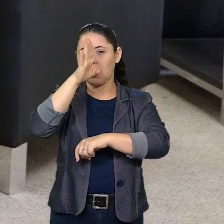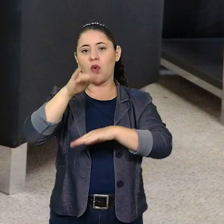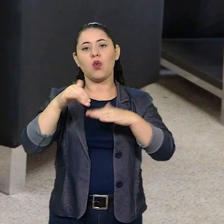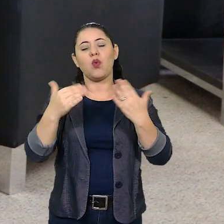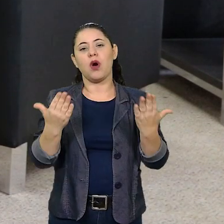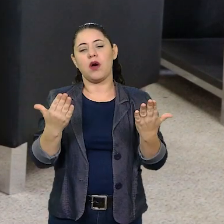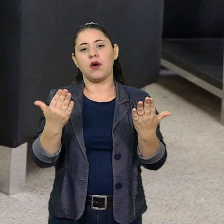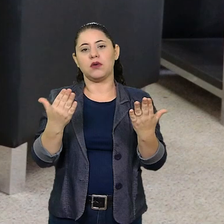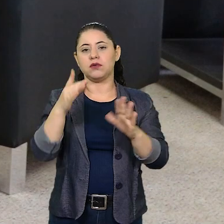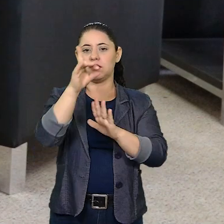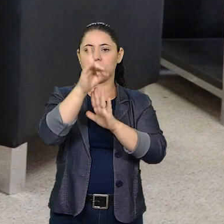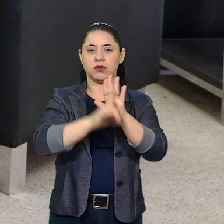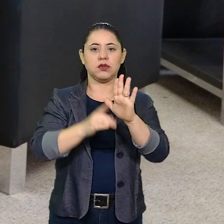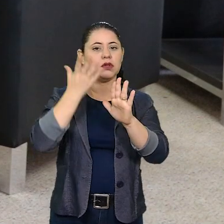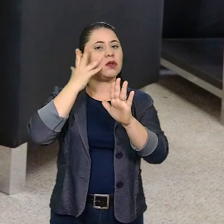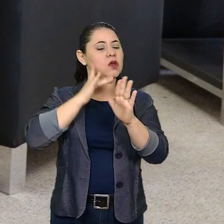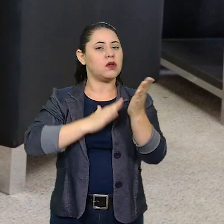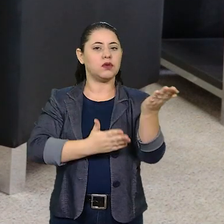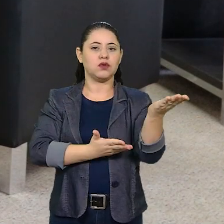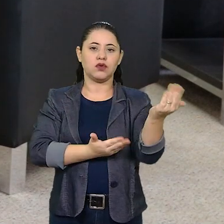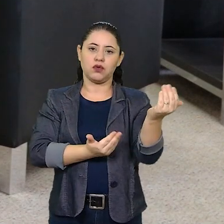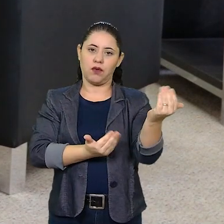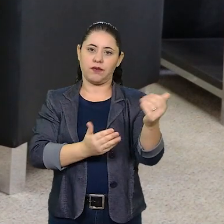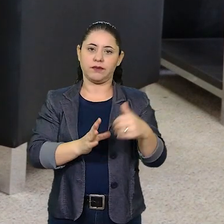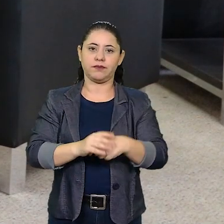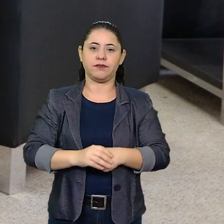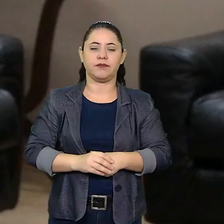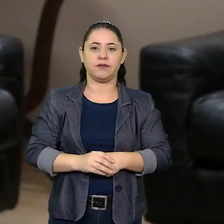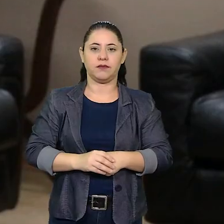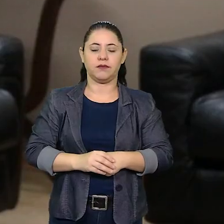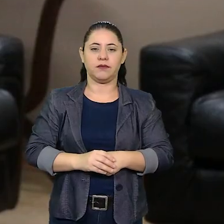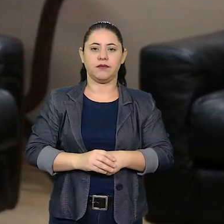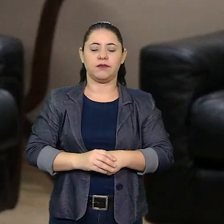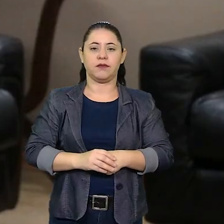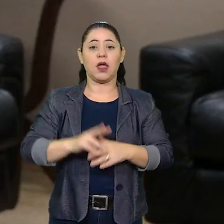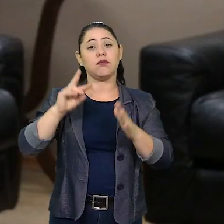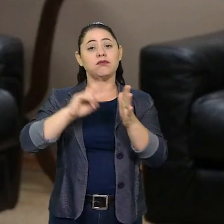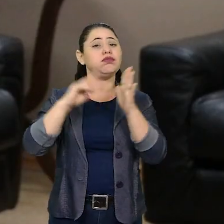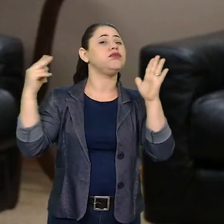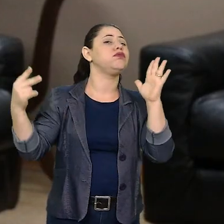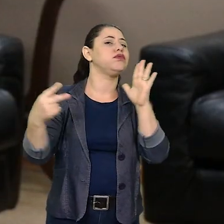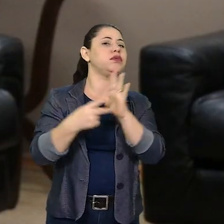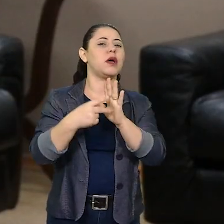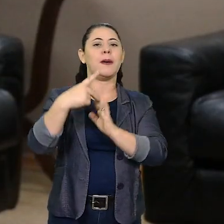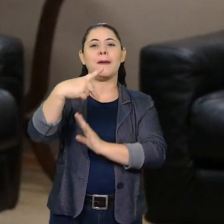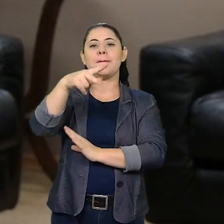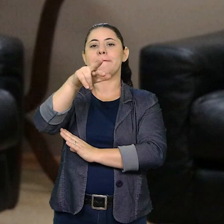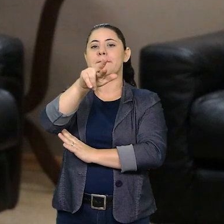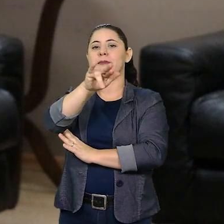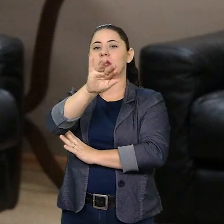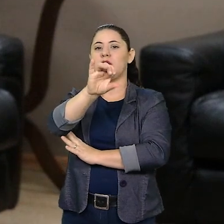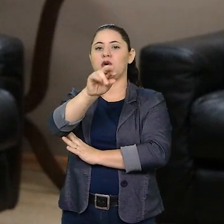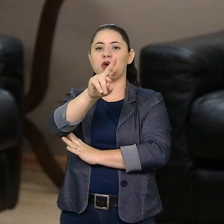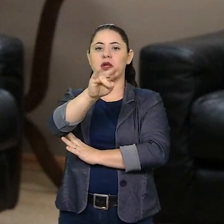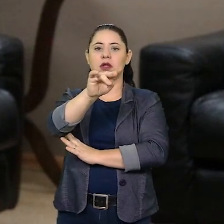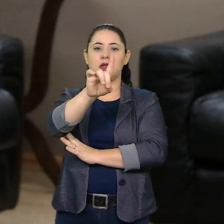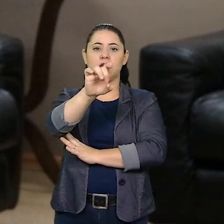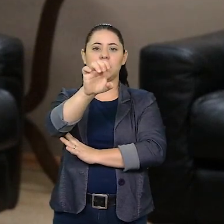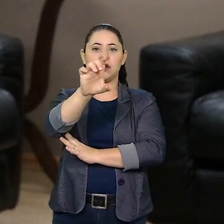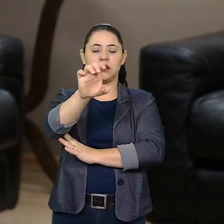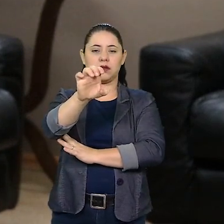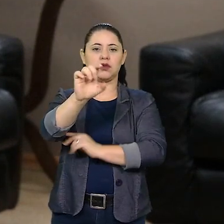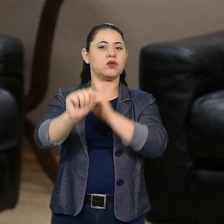prioridade absoluta dos direitos da criança e do adolescente. Então, vamos traduzir o que essa prioridade absoluta, como deve